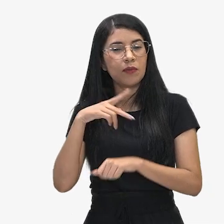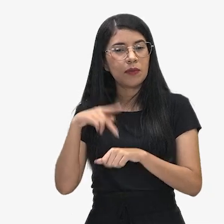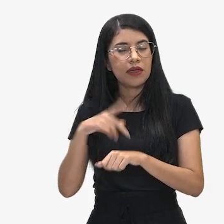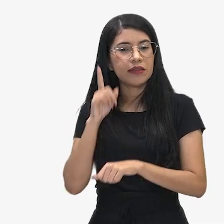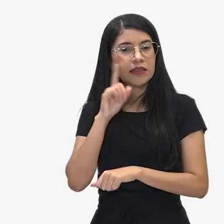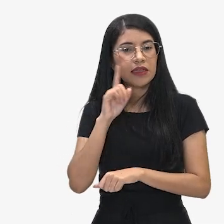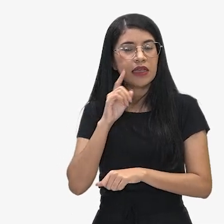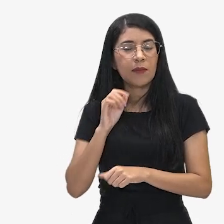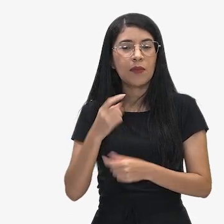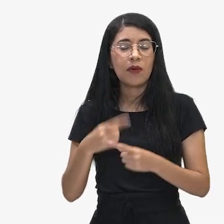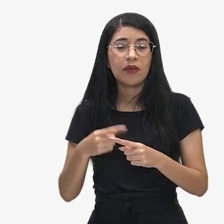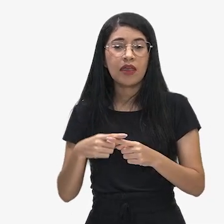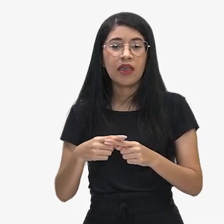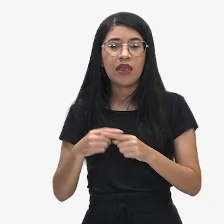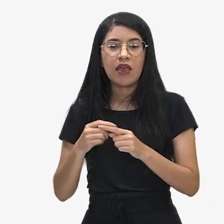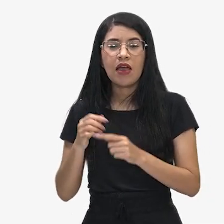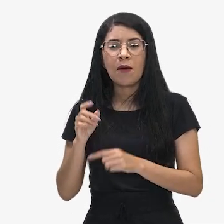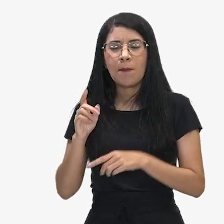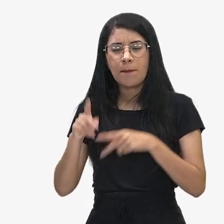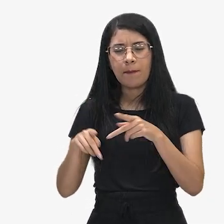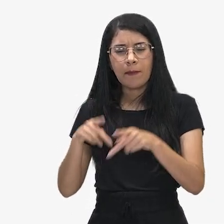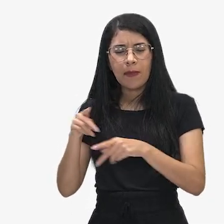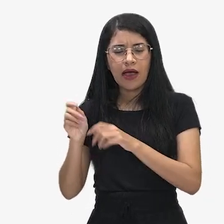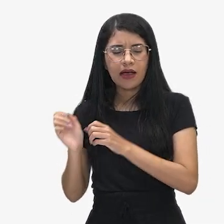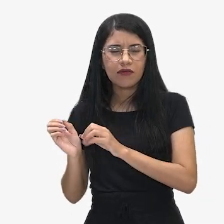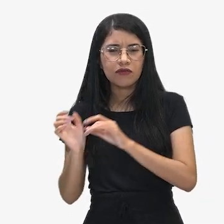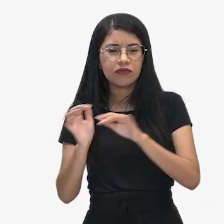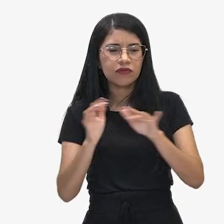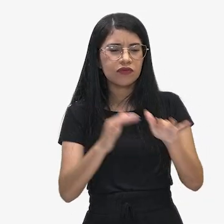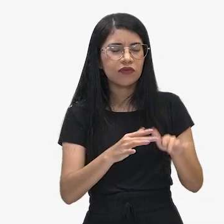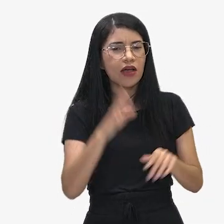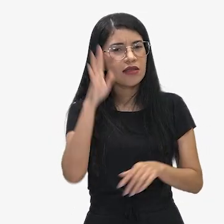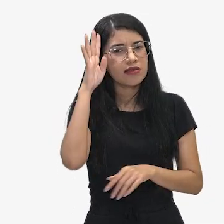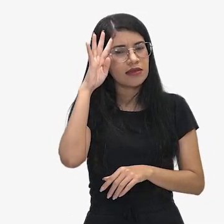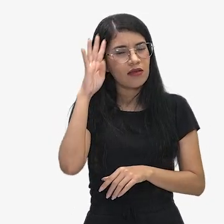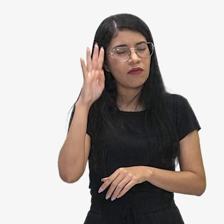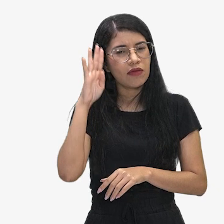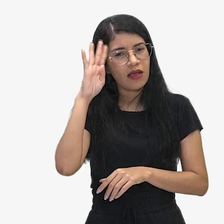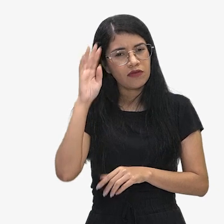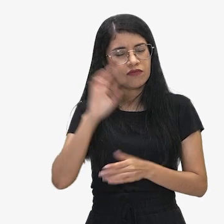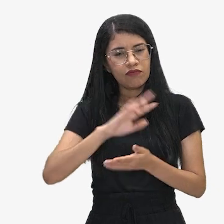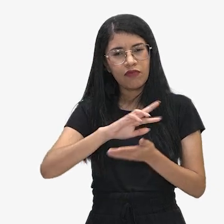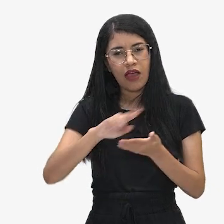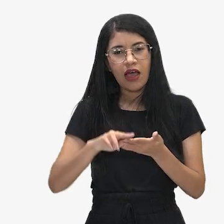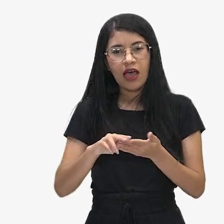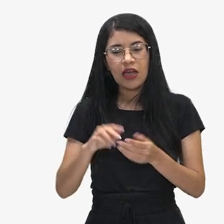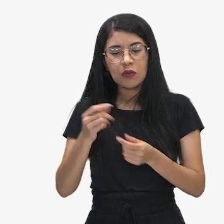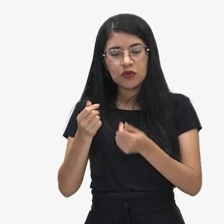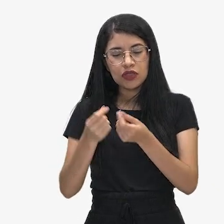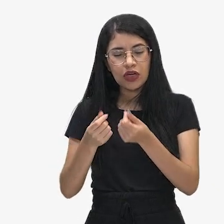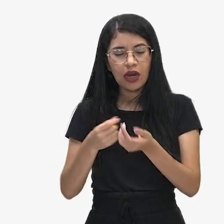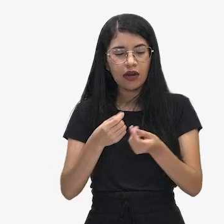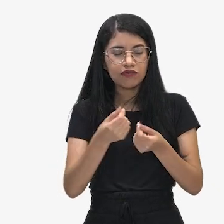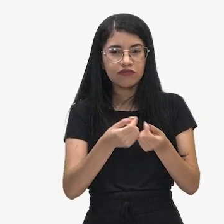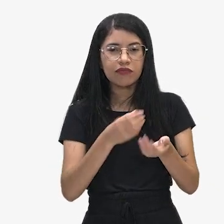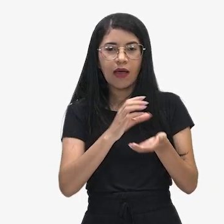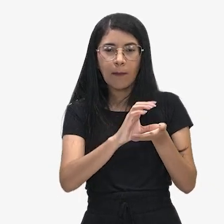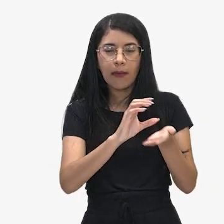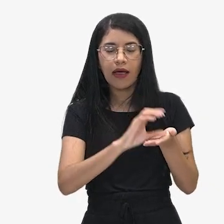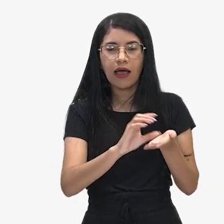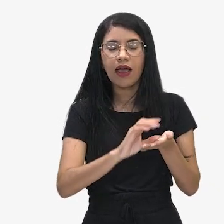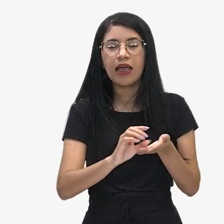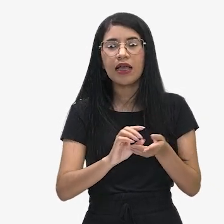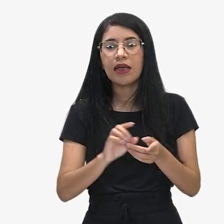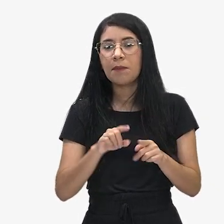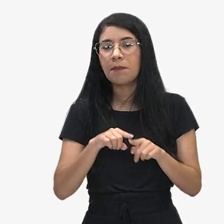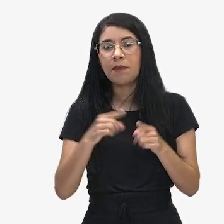fazendo com que os Vietcongs saíssem de fato vitoriosos nessa guerra, por assim dizer. E é interessante que,